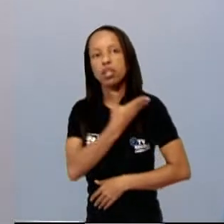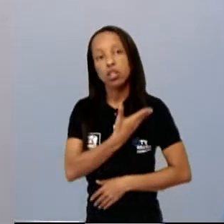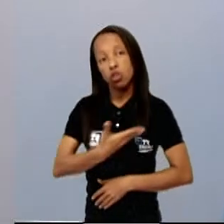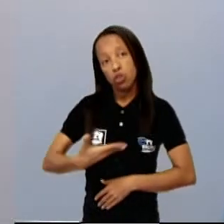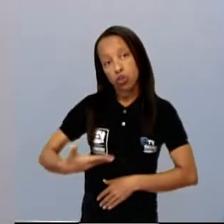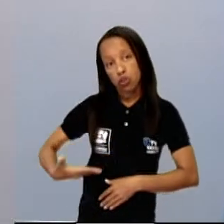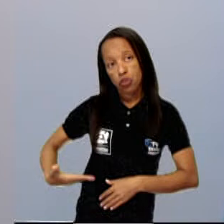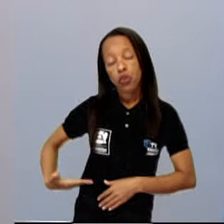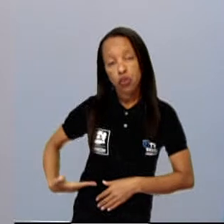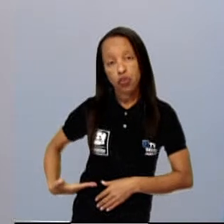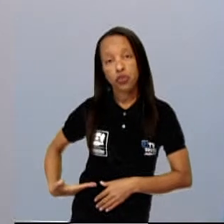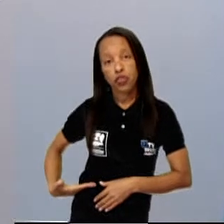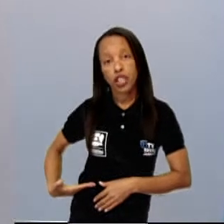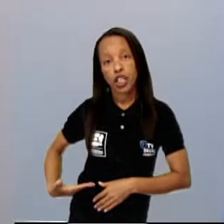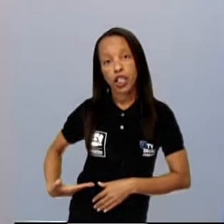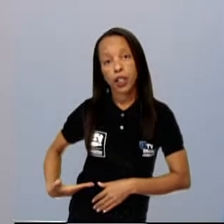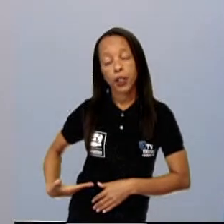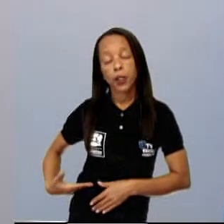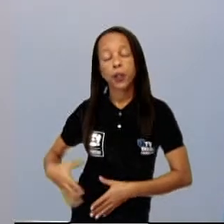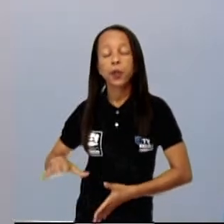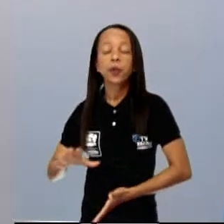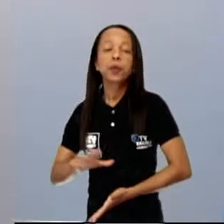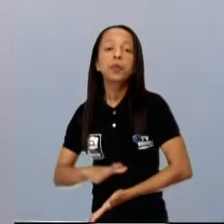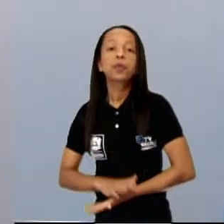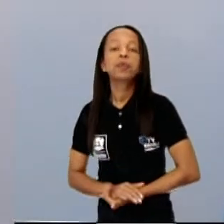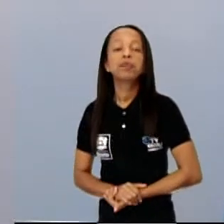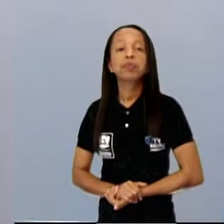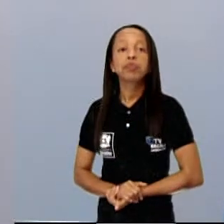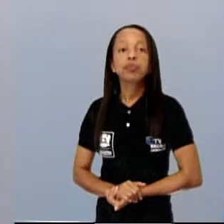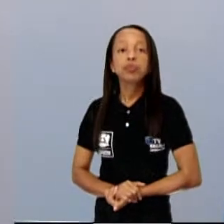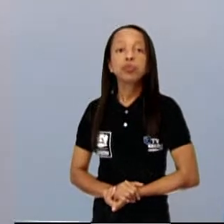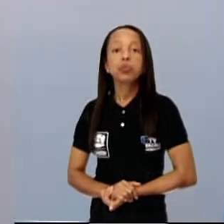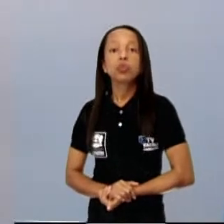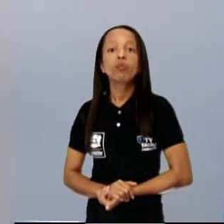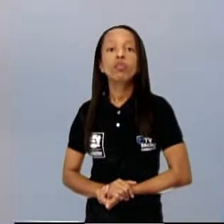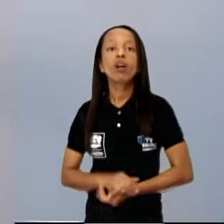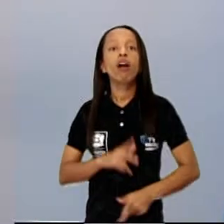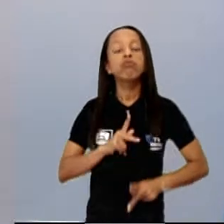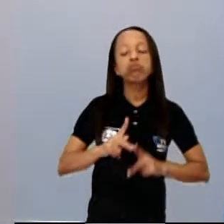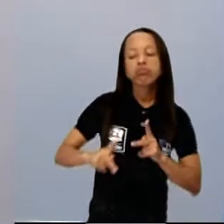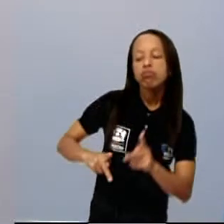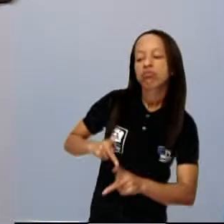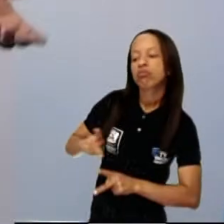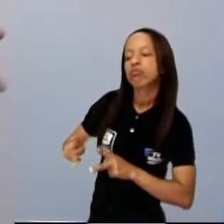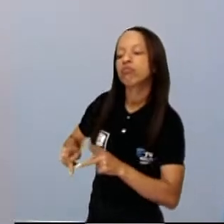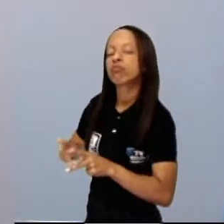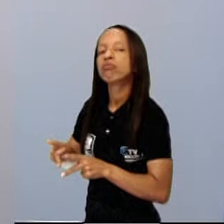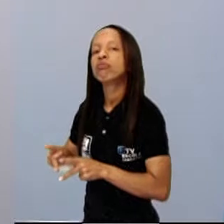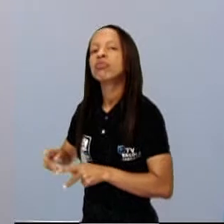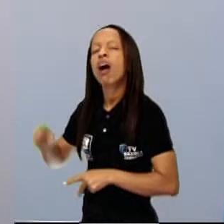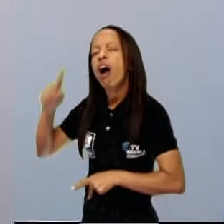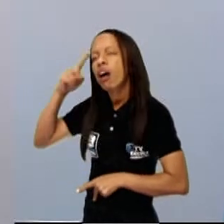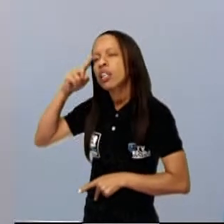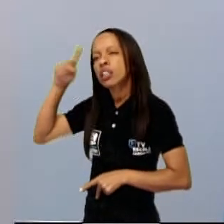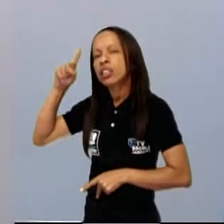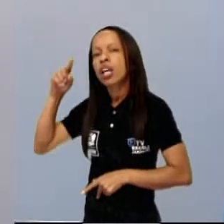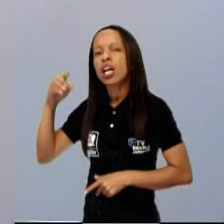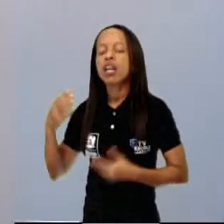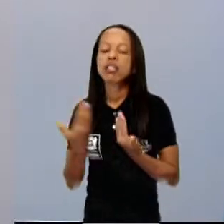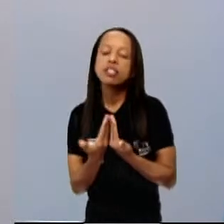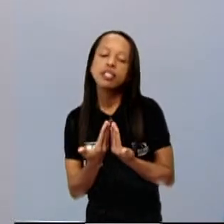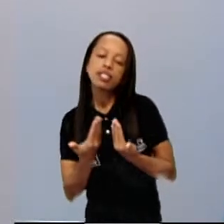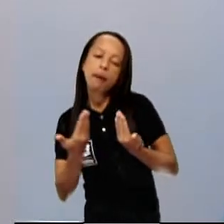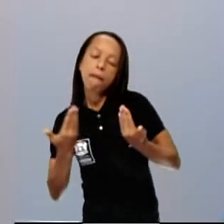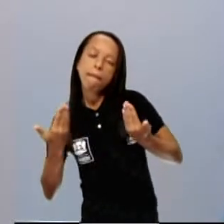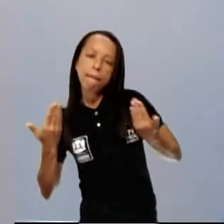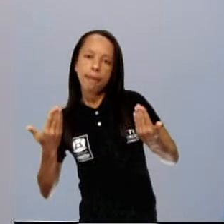aulas de História do Brasil, né, a repercussão da Revolução Francesa. E popularizou a ideia da separação dos poderes. A gente não vai ter mais o poder